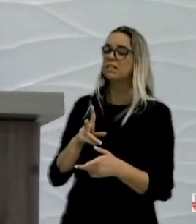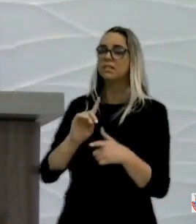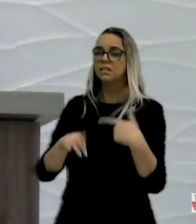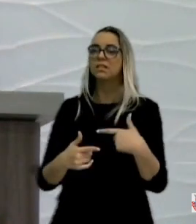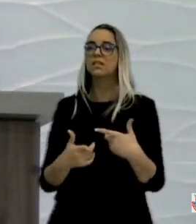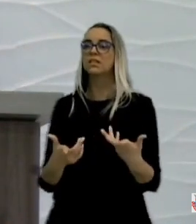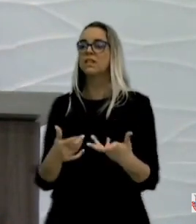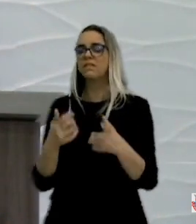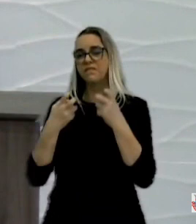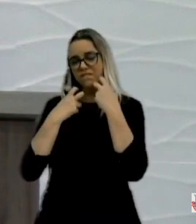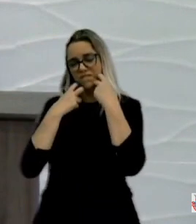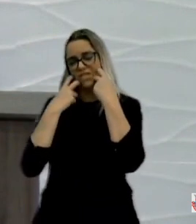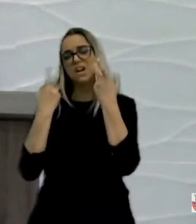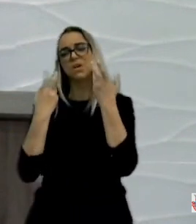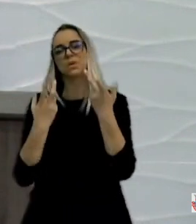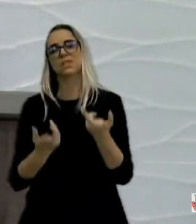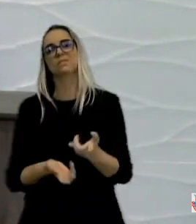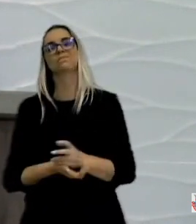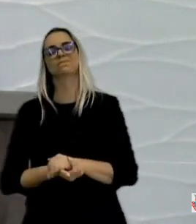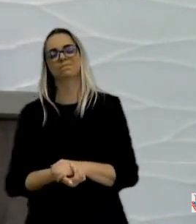gente fica com vergonha.